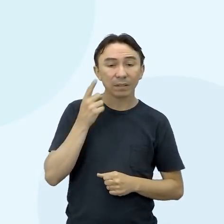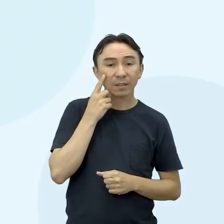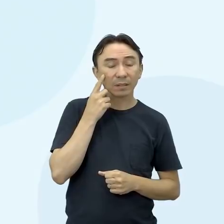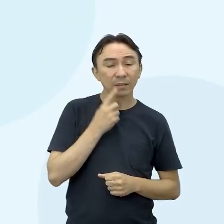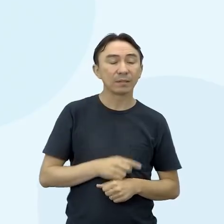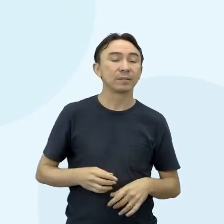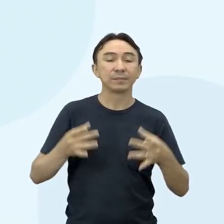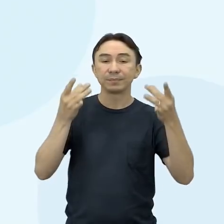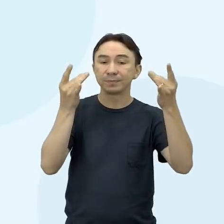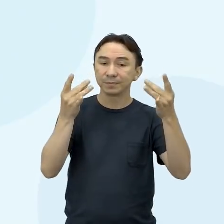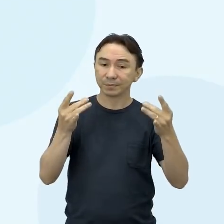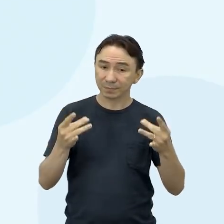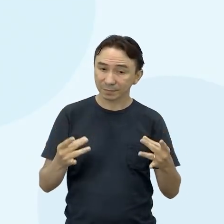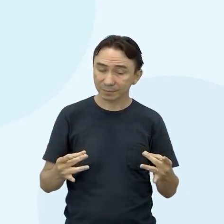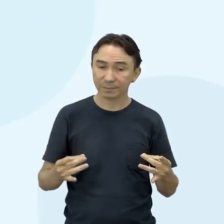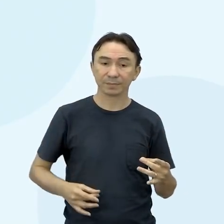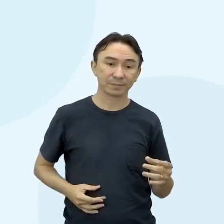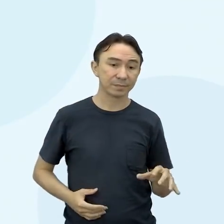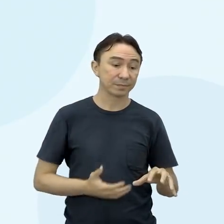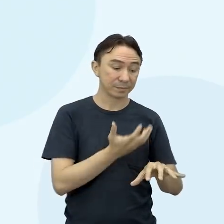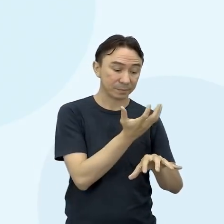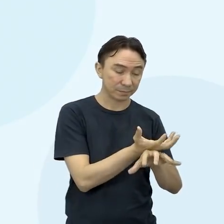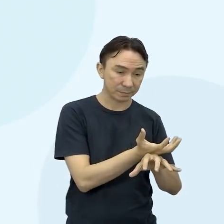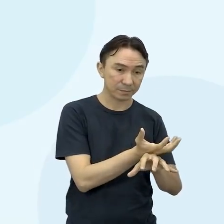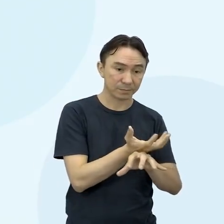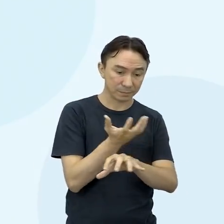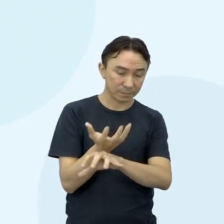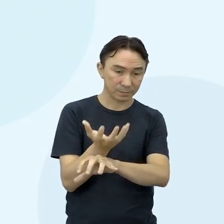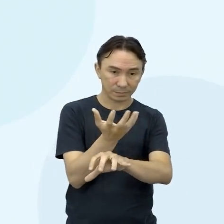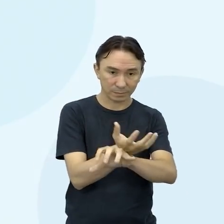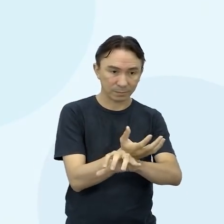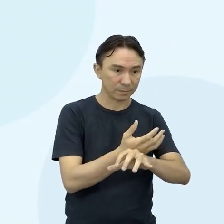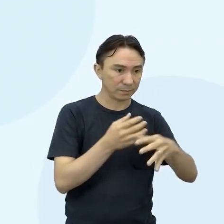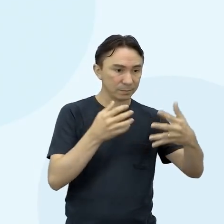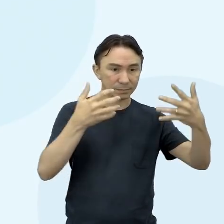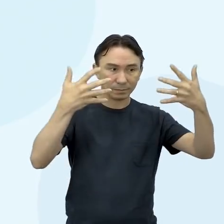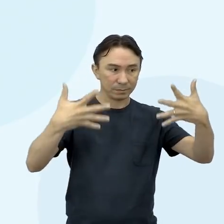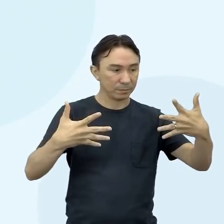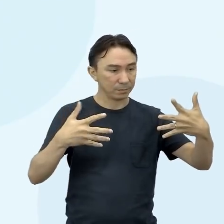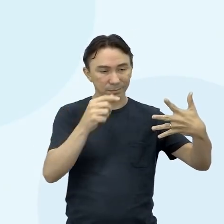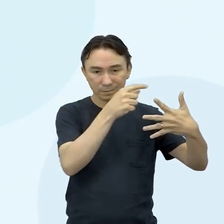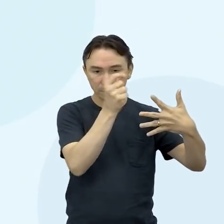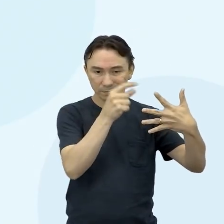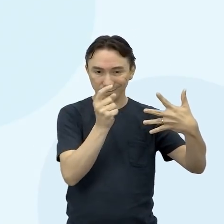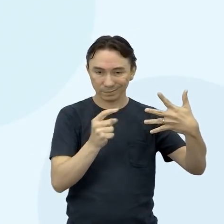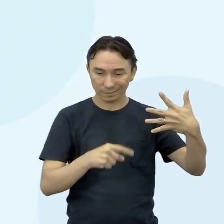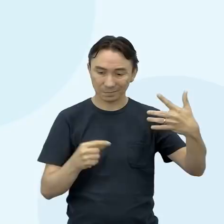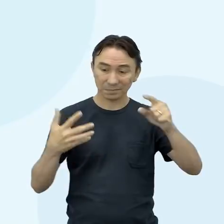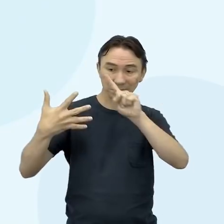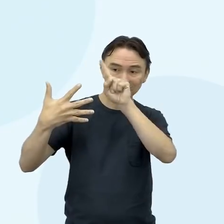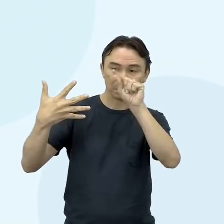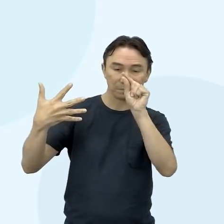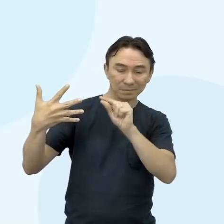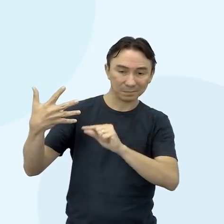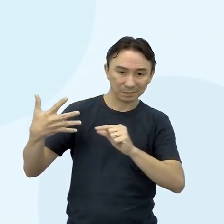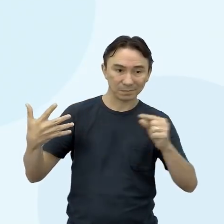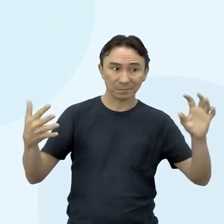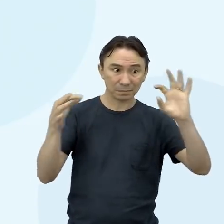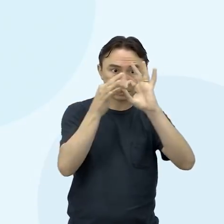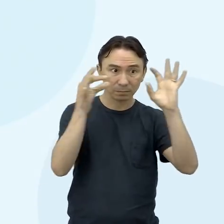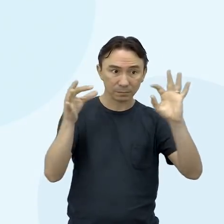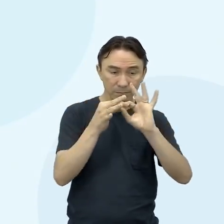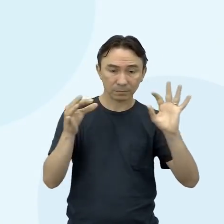os componentes se integram. E essa sistematização de como eles se integram está detalhada por